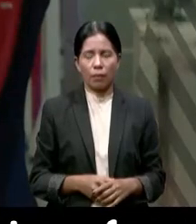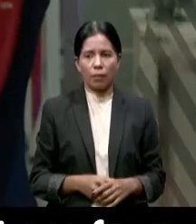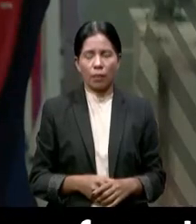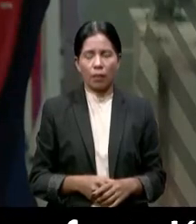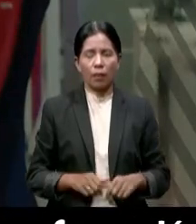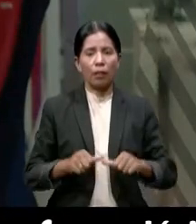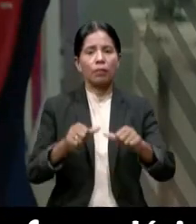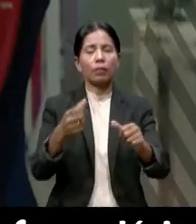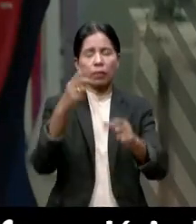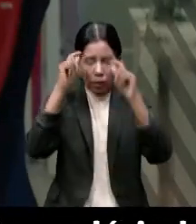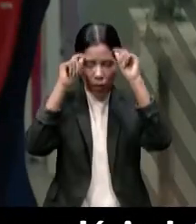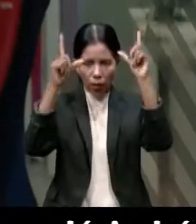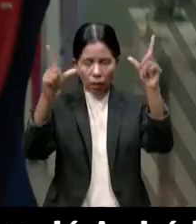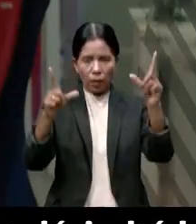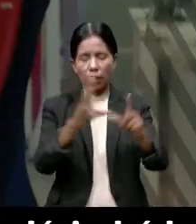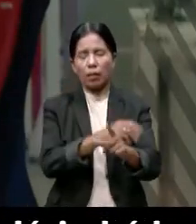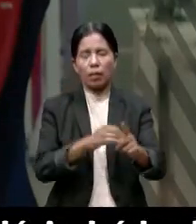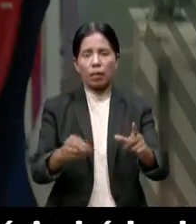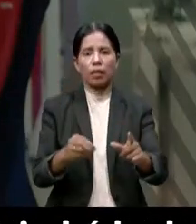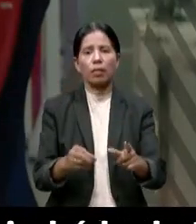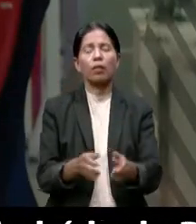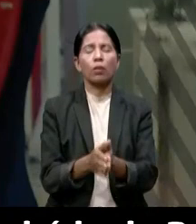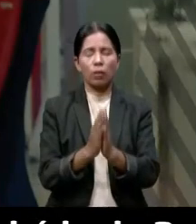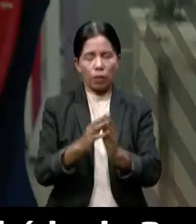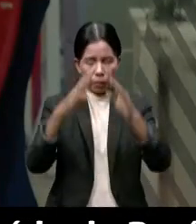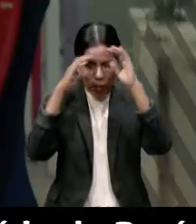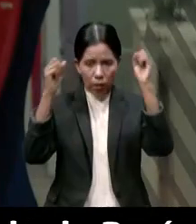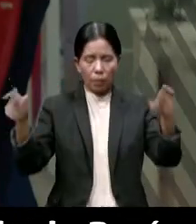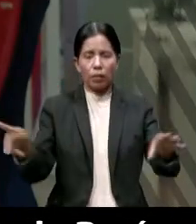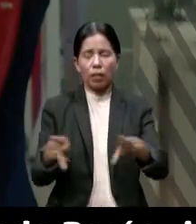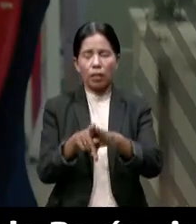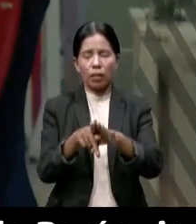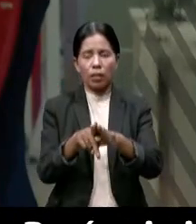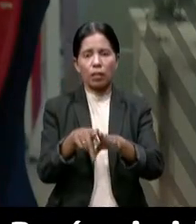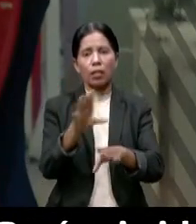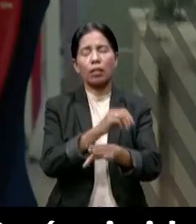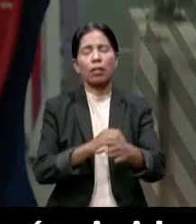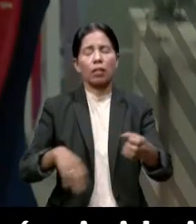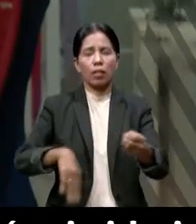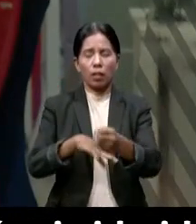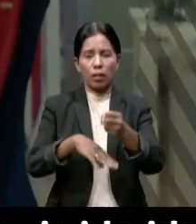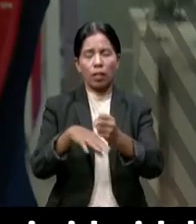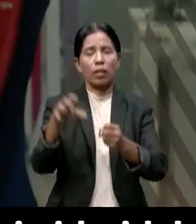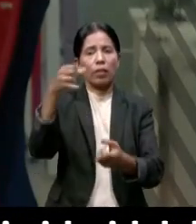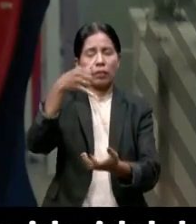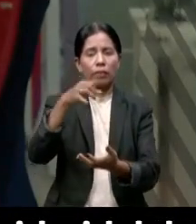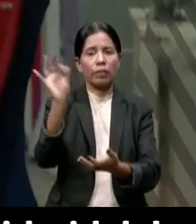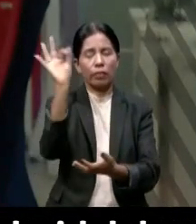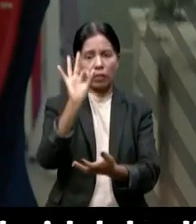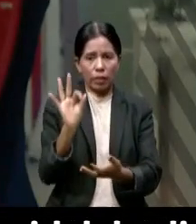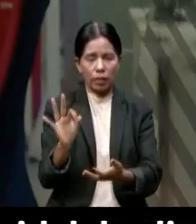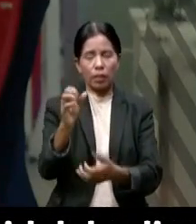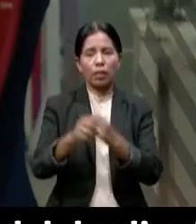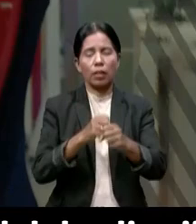Contingente Timor-Leste despede presidente da República, onde participa em Jogos Olímpicos Paris-França, tem reunido no Racing